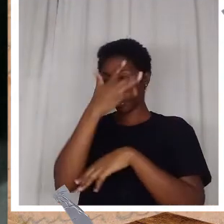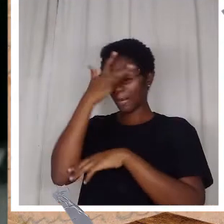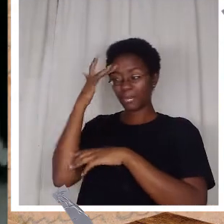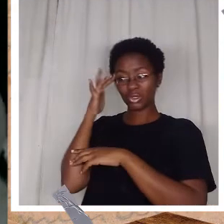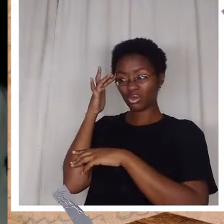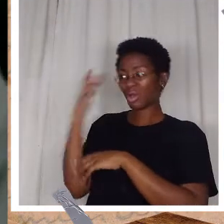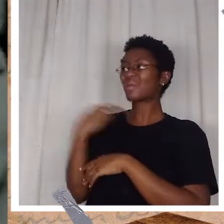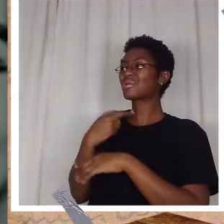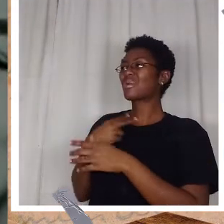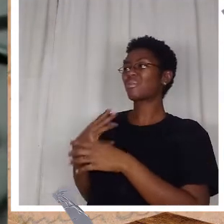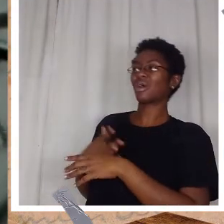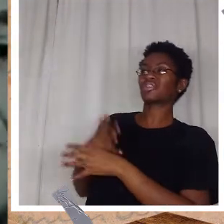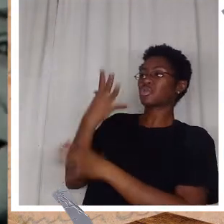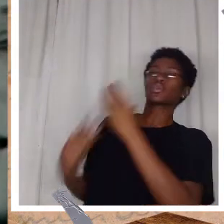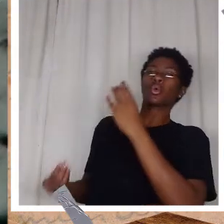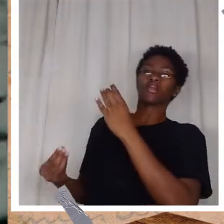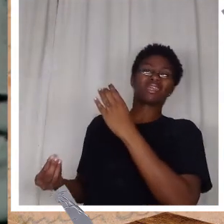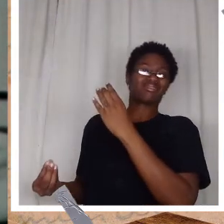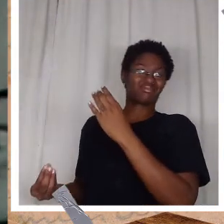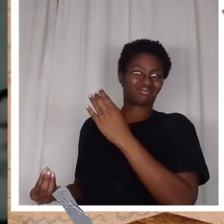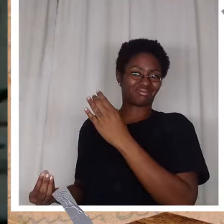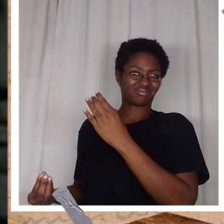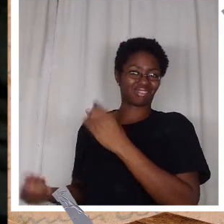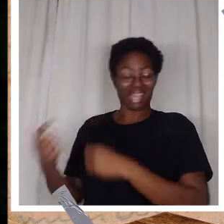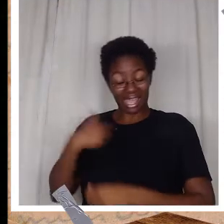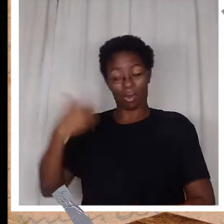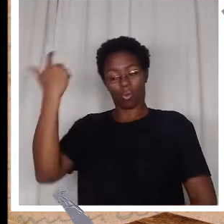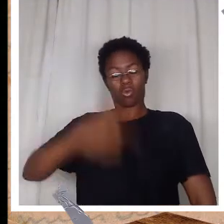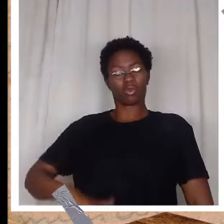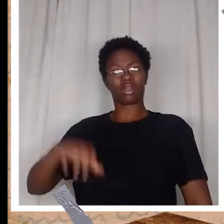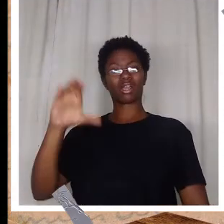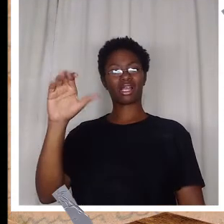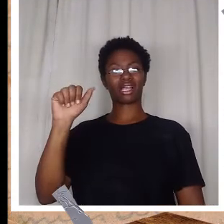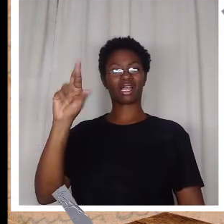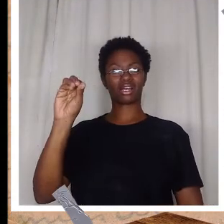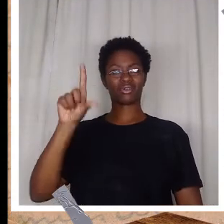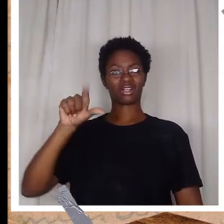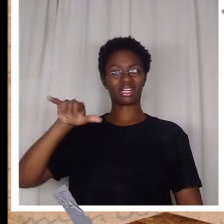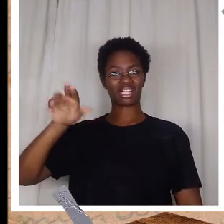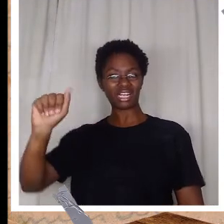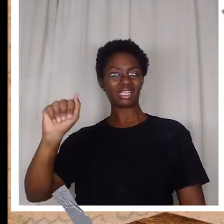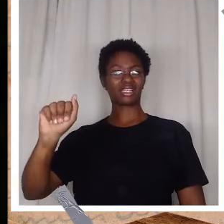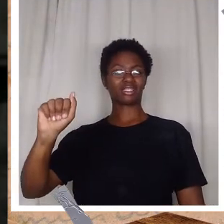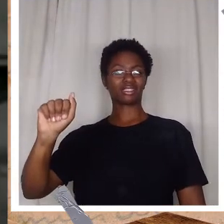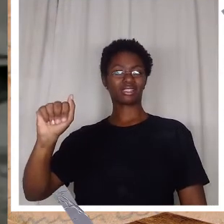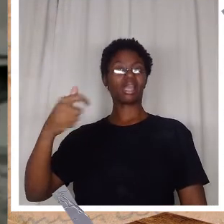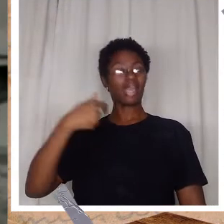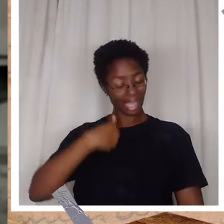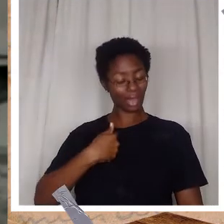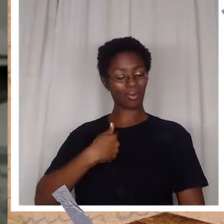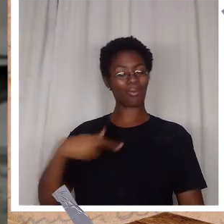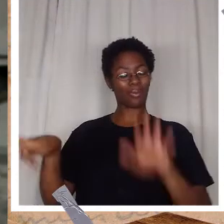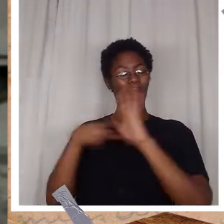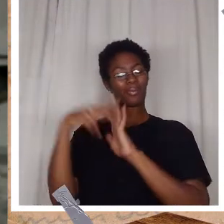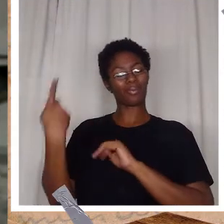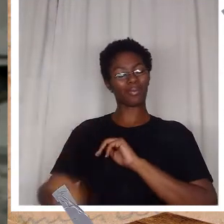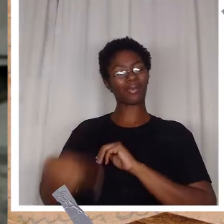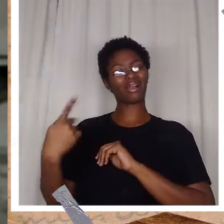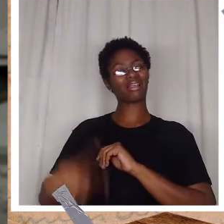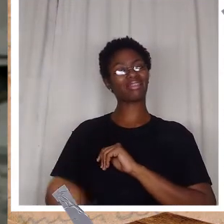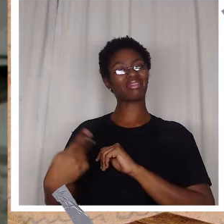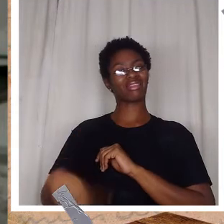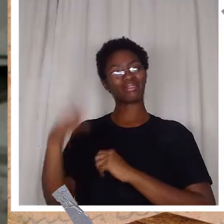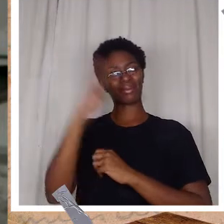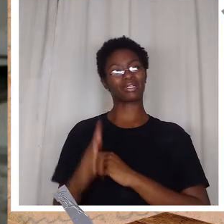de Jesus. Sou uma cidadã negra brasileira. O Brasil devia